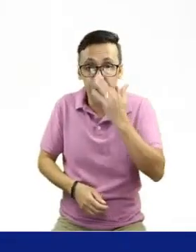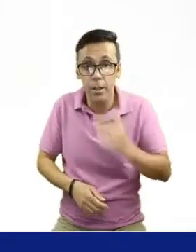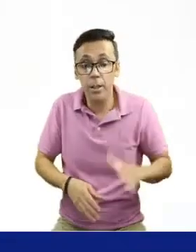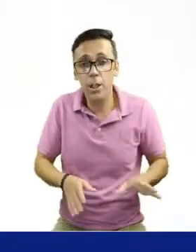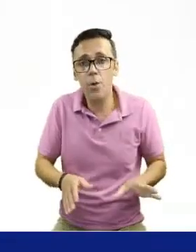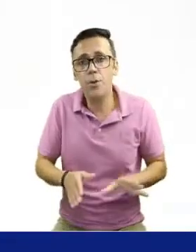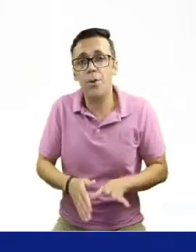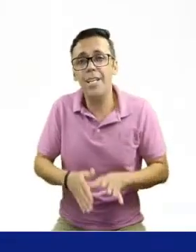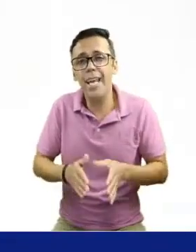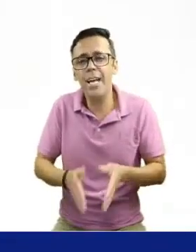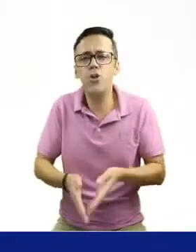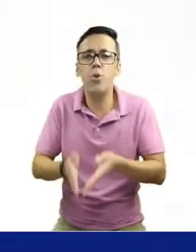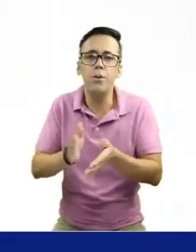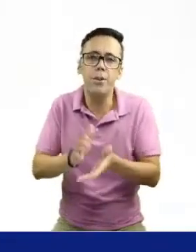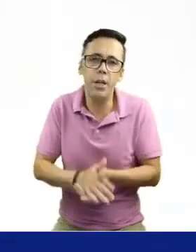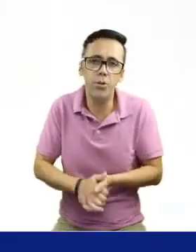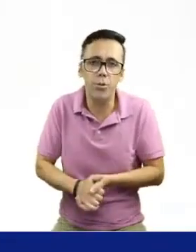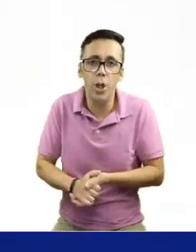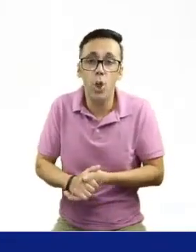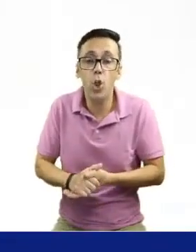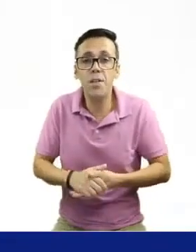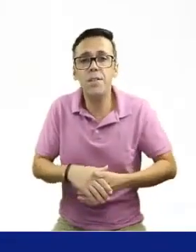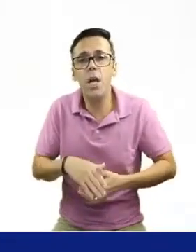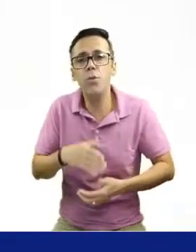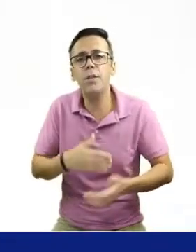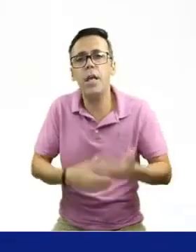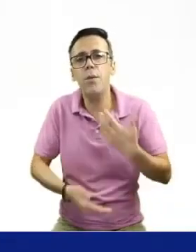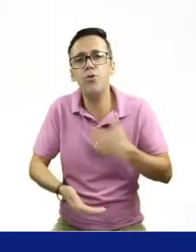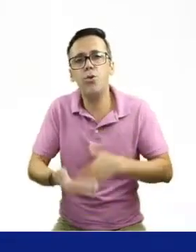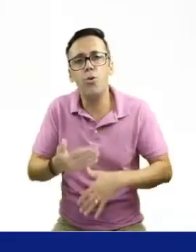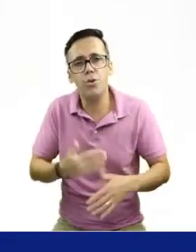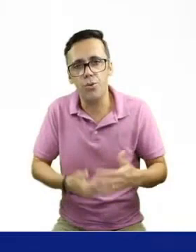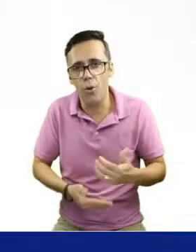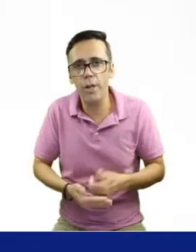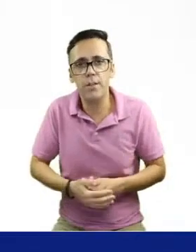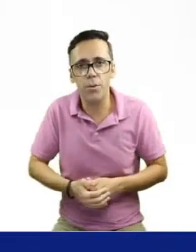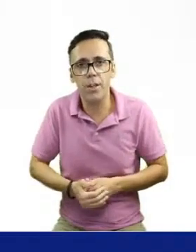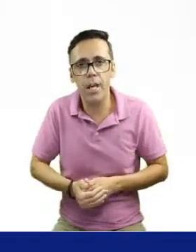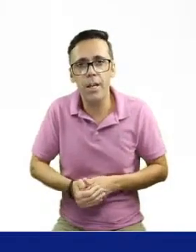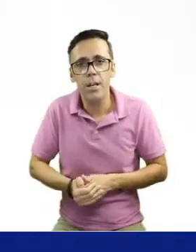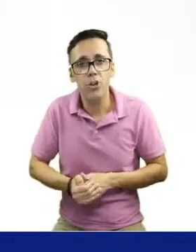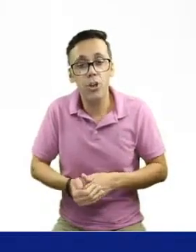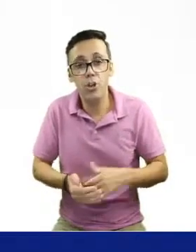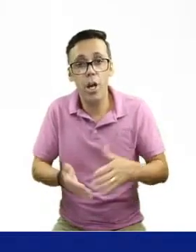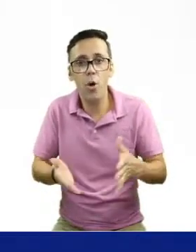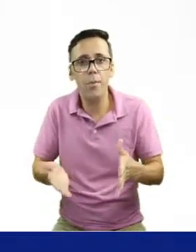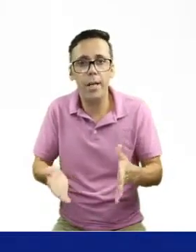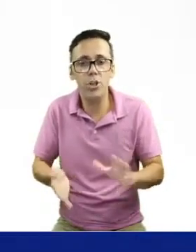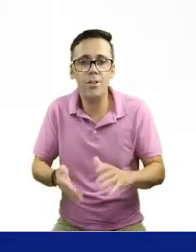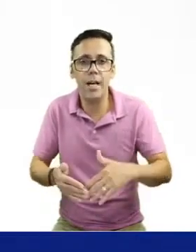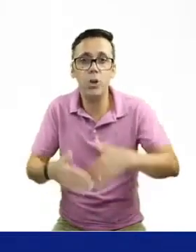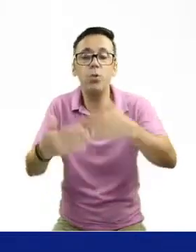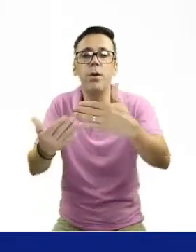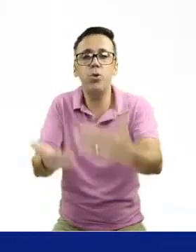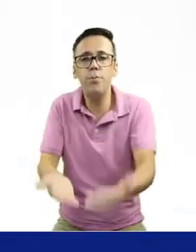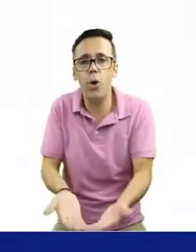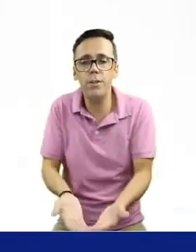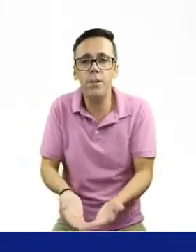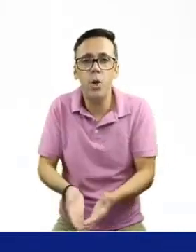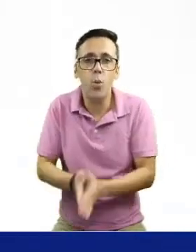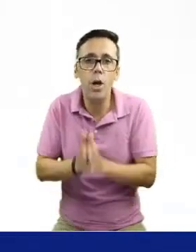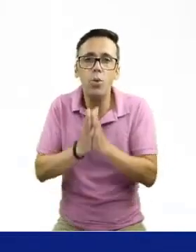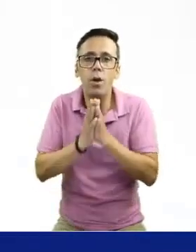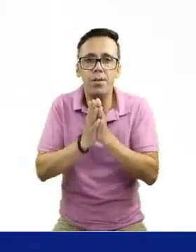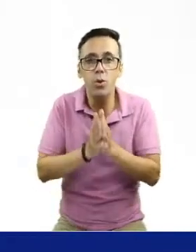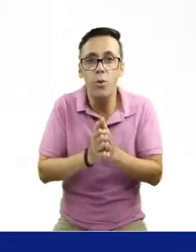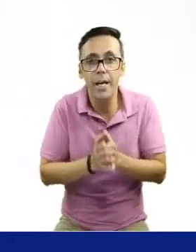e por aí vai então o pessoal Neste contexto nós não temos condições Tá ok de realmente estar tomando